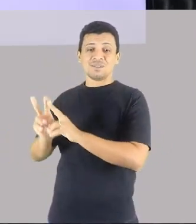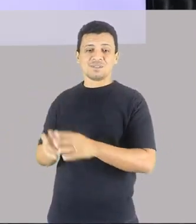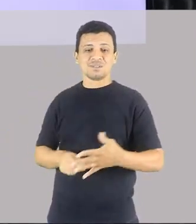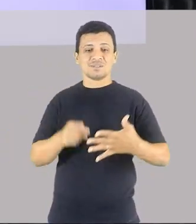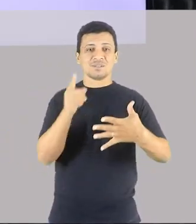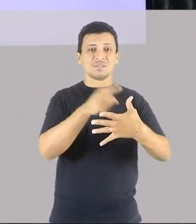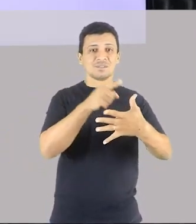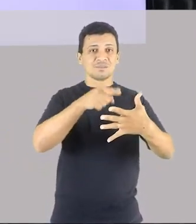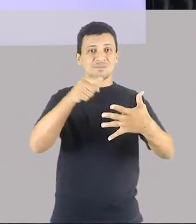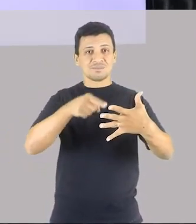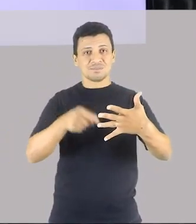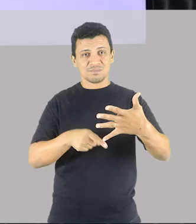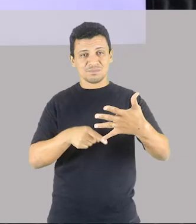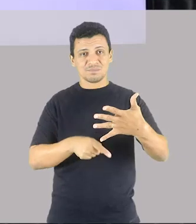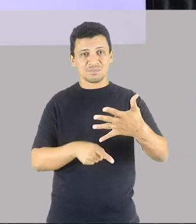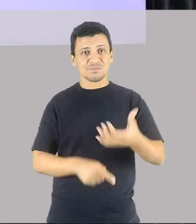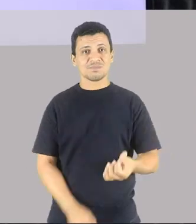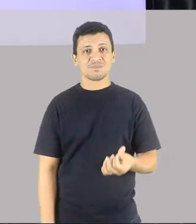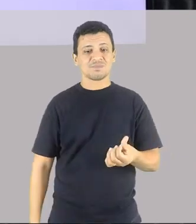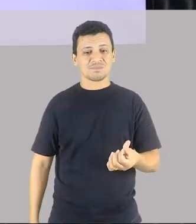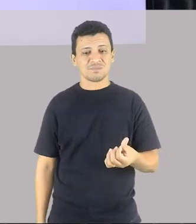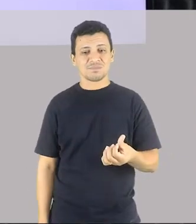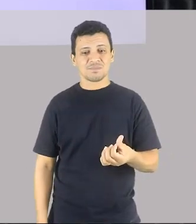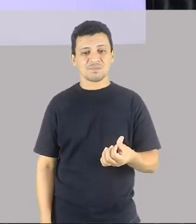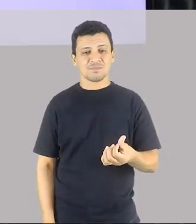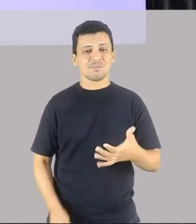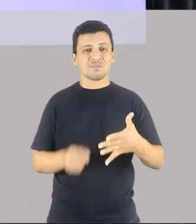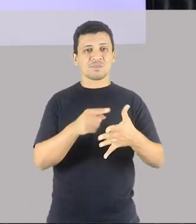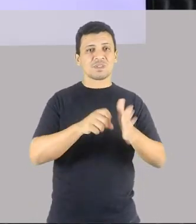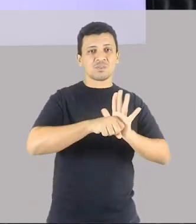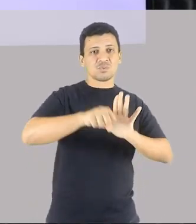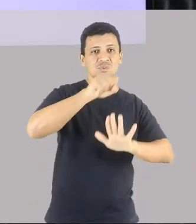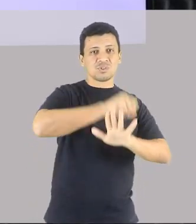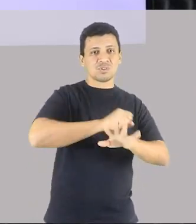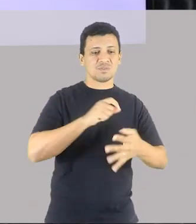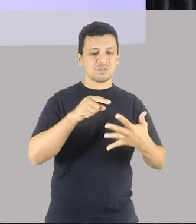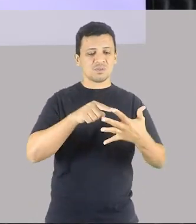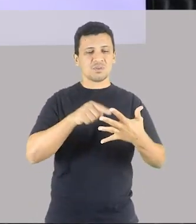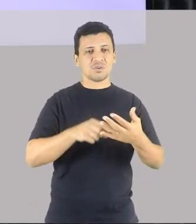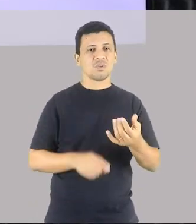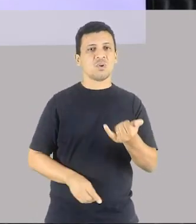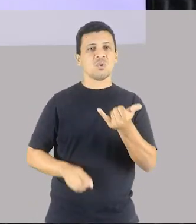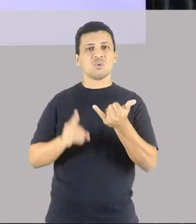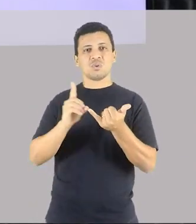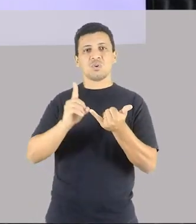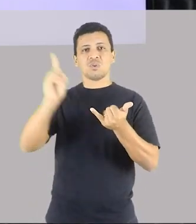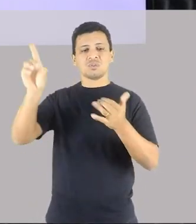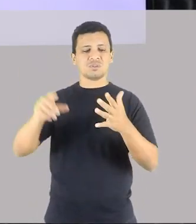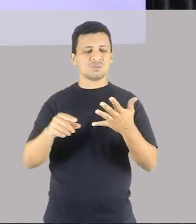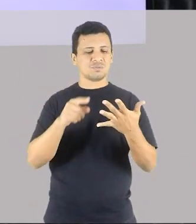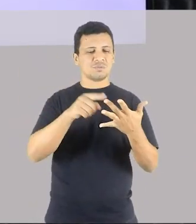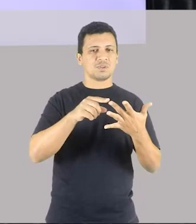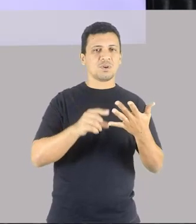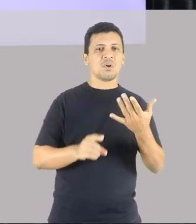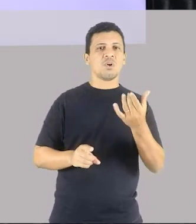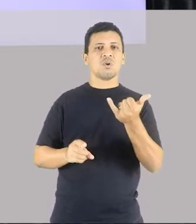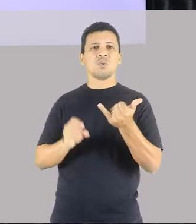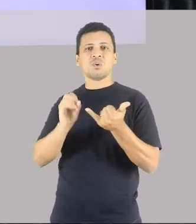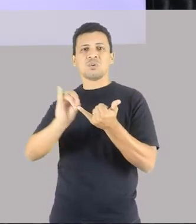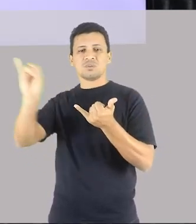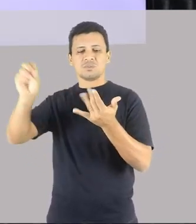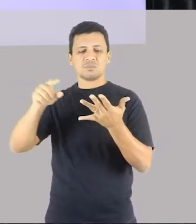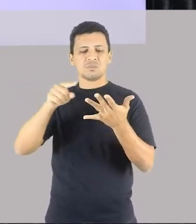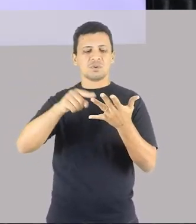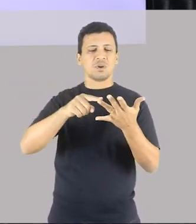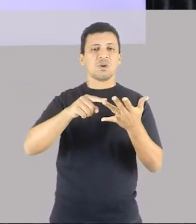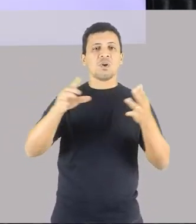orações substantivas são 6. Subjetiva, objetiva direta, objetiva indireta, completiva